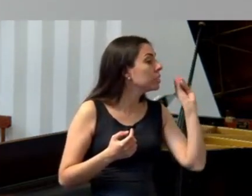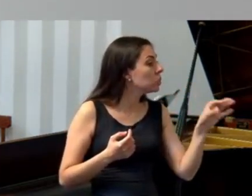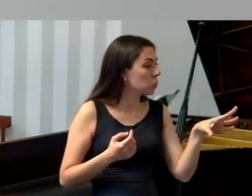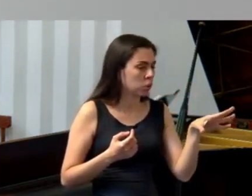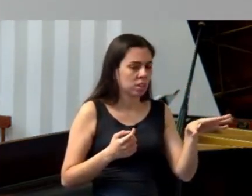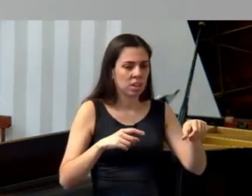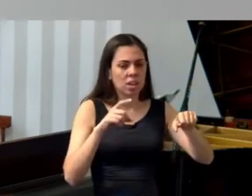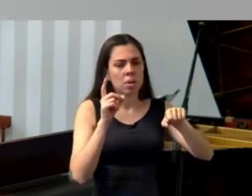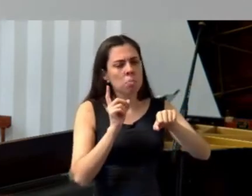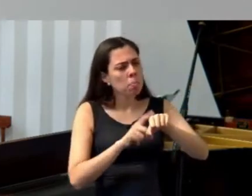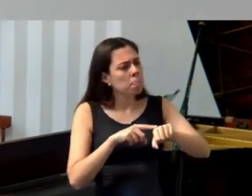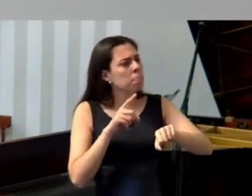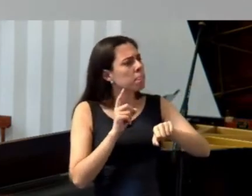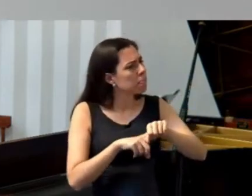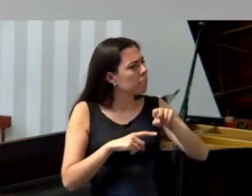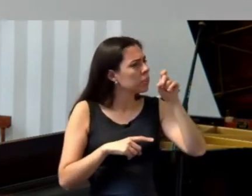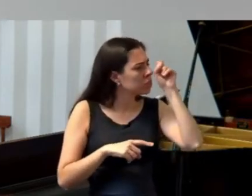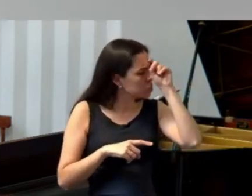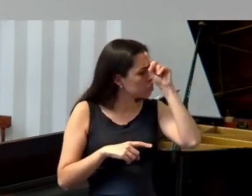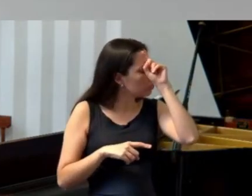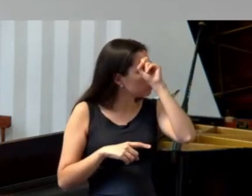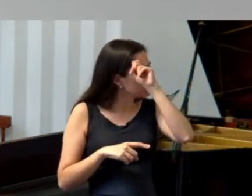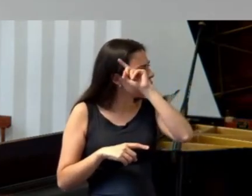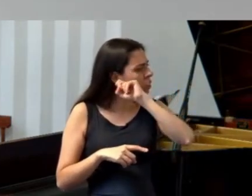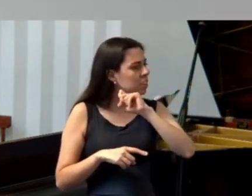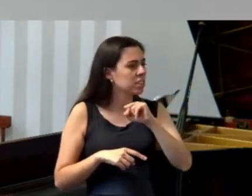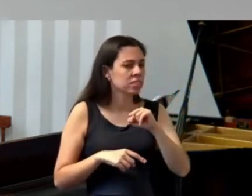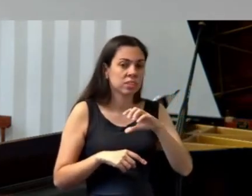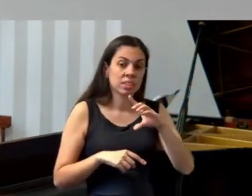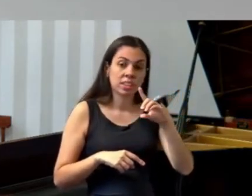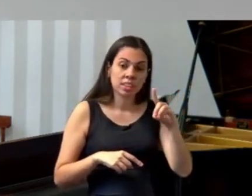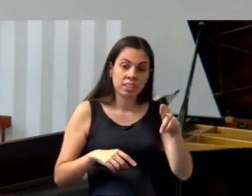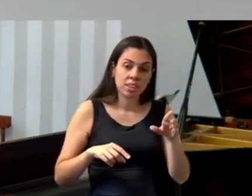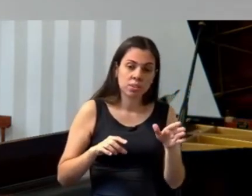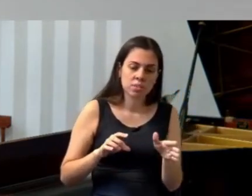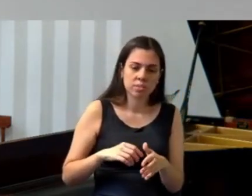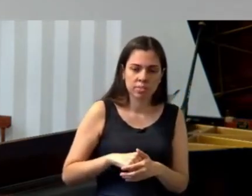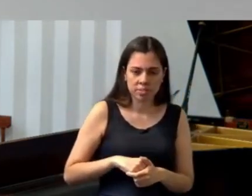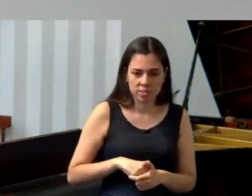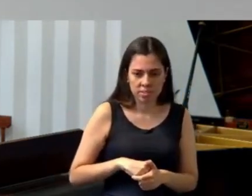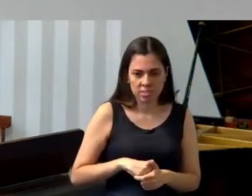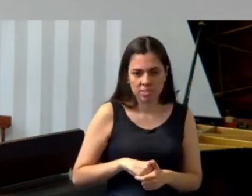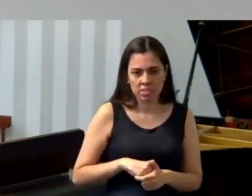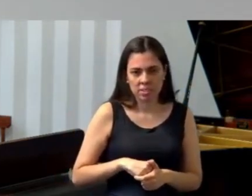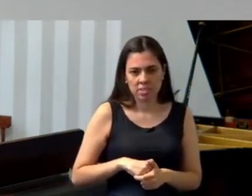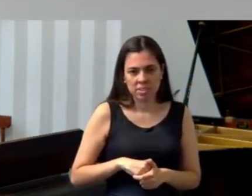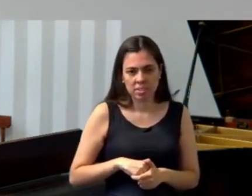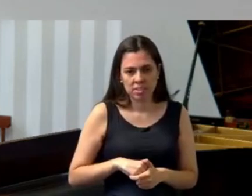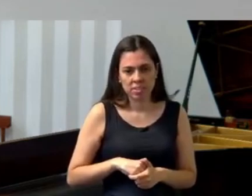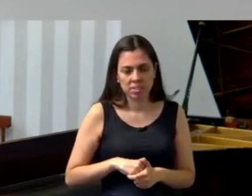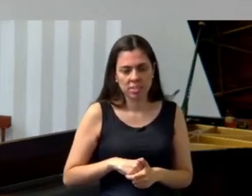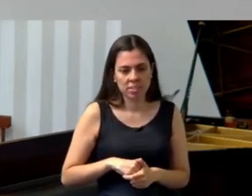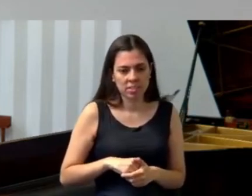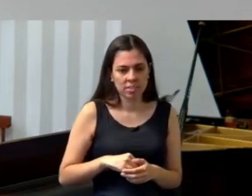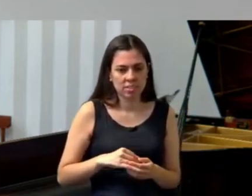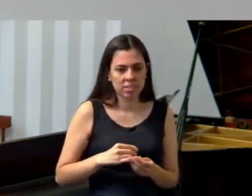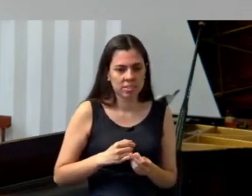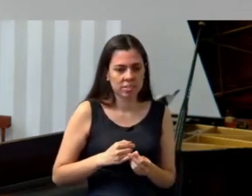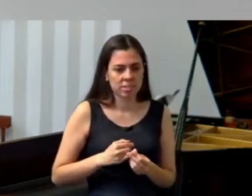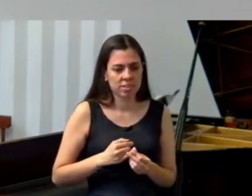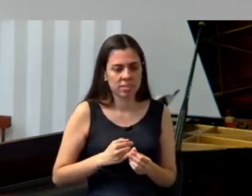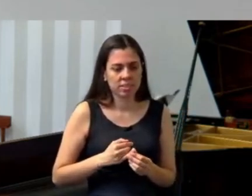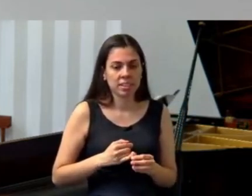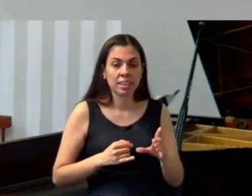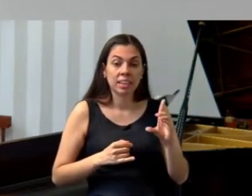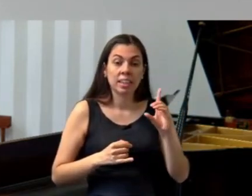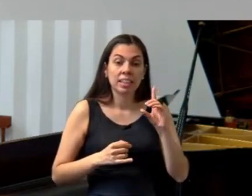nos momentos mais difíceis, lá na caverna Ele vai te buscar. Deus tem um chamado para a sua vida. Não se esqueça que Ele